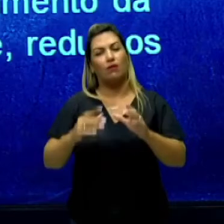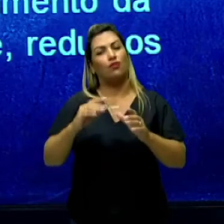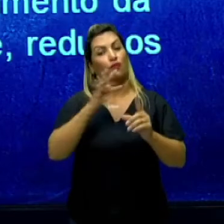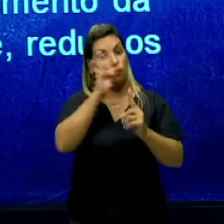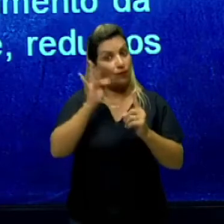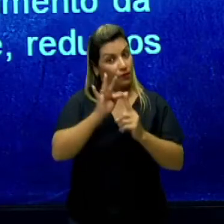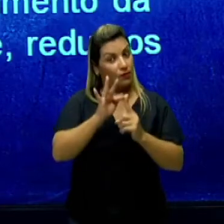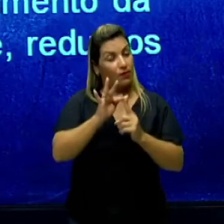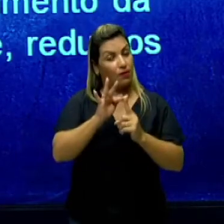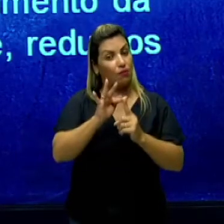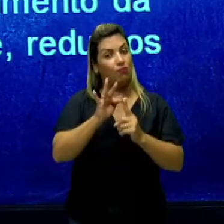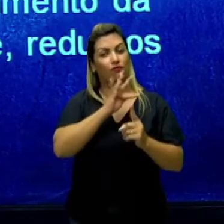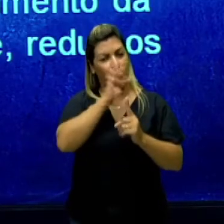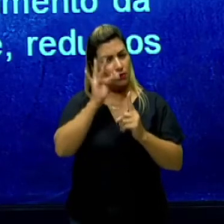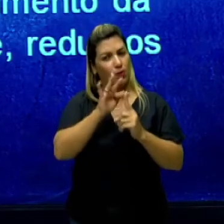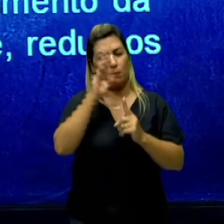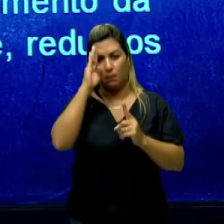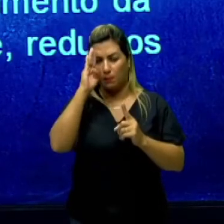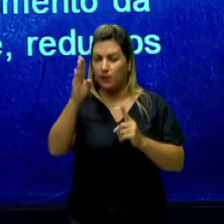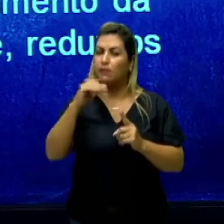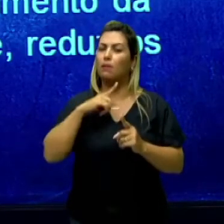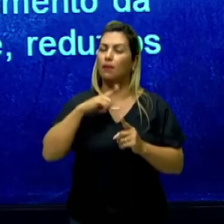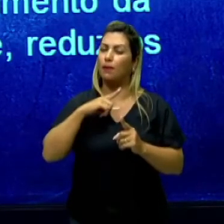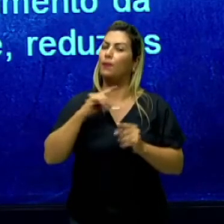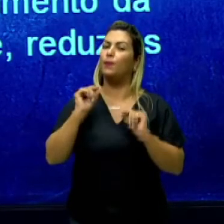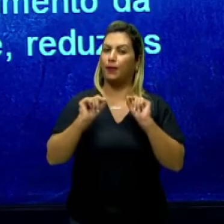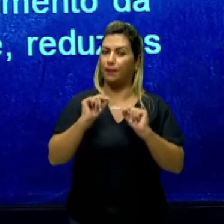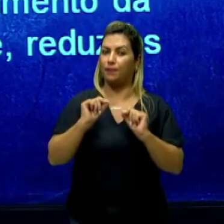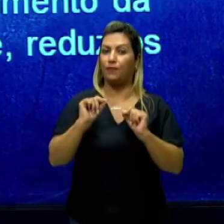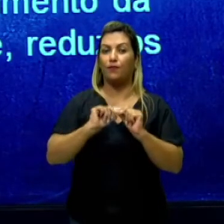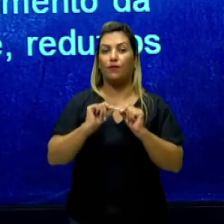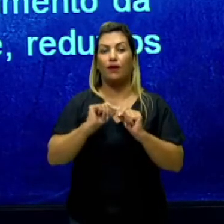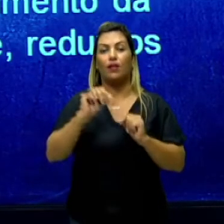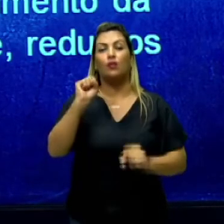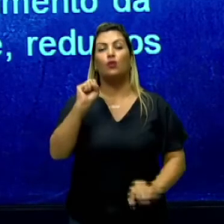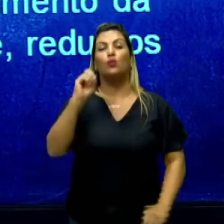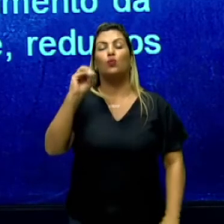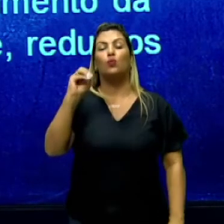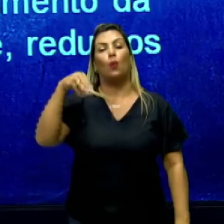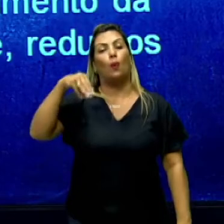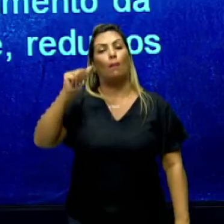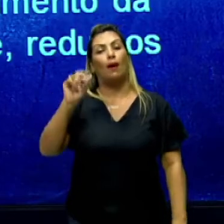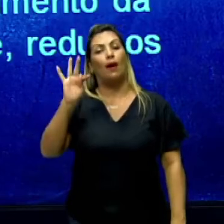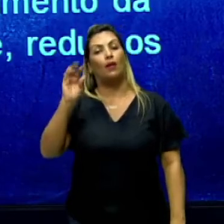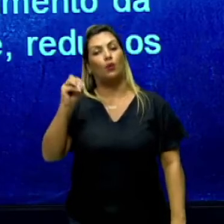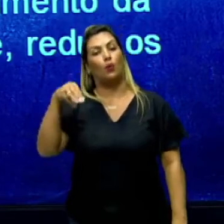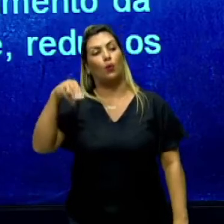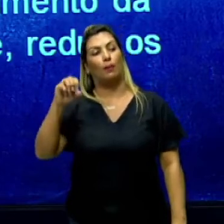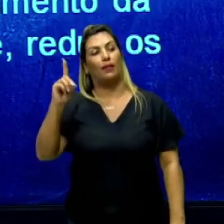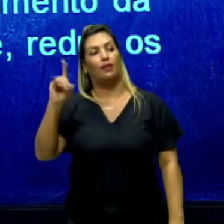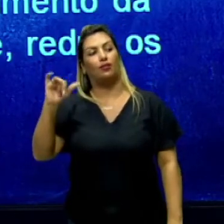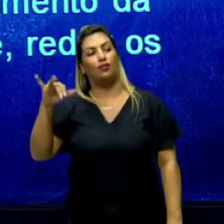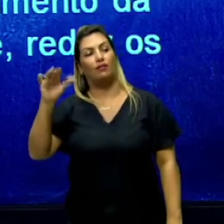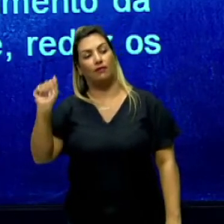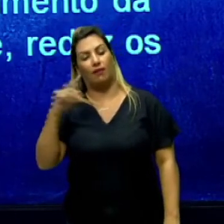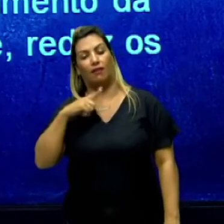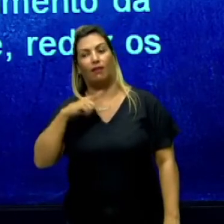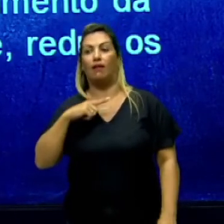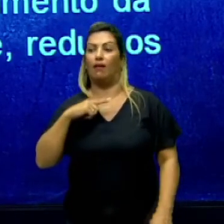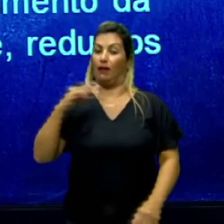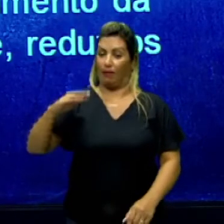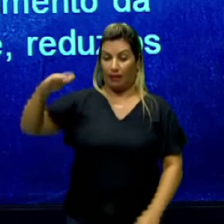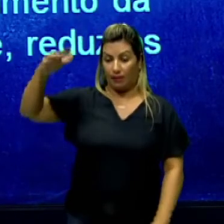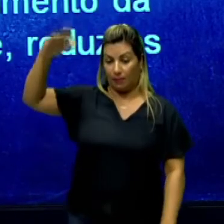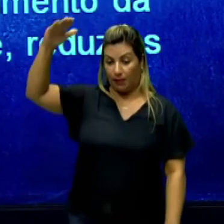função endócrina, das funções endócrinas do fígado, ele produz a somatomedina, em resposta ao hormônio do crescimento,